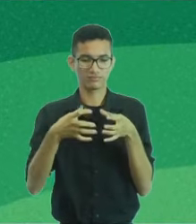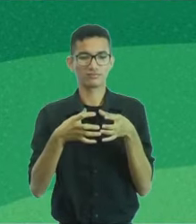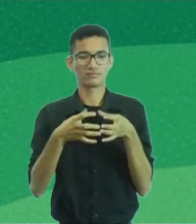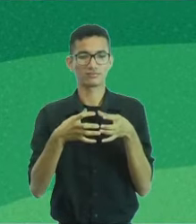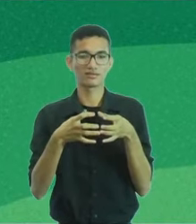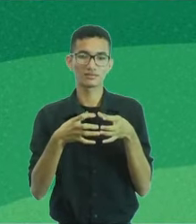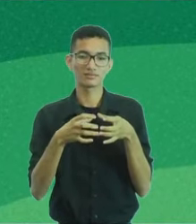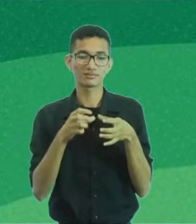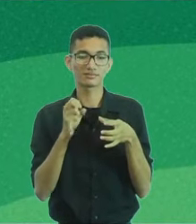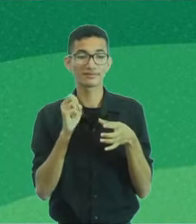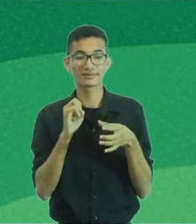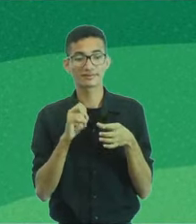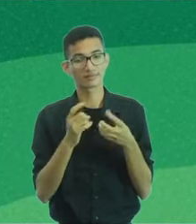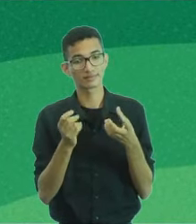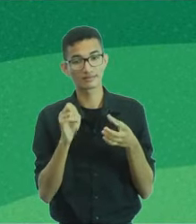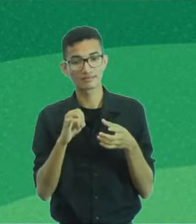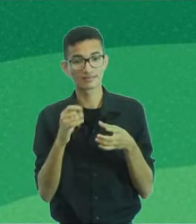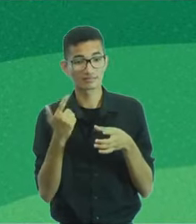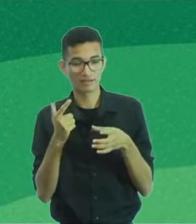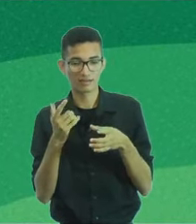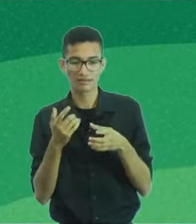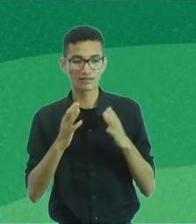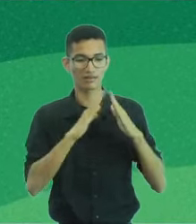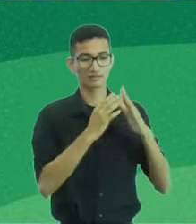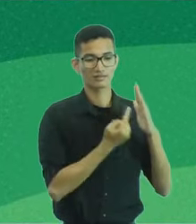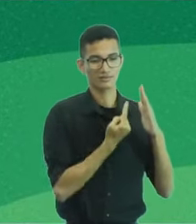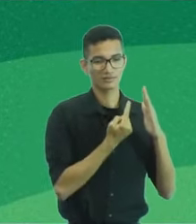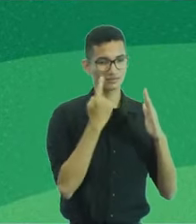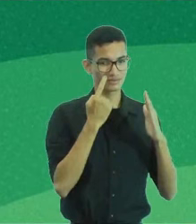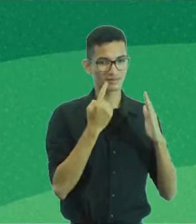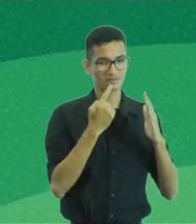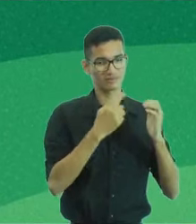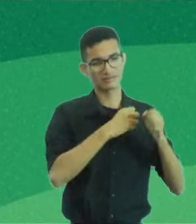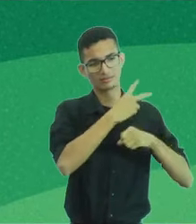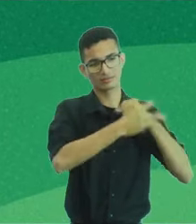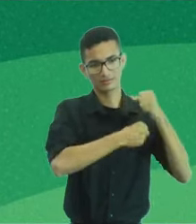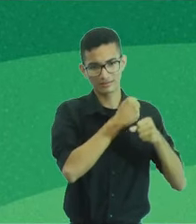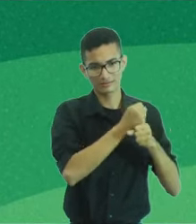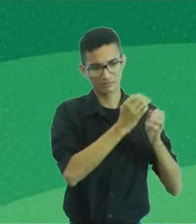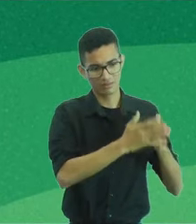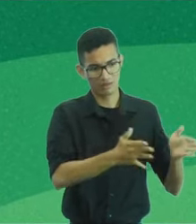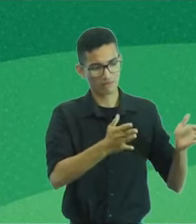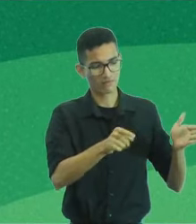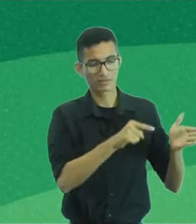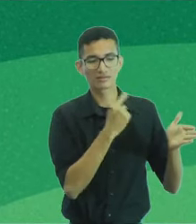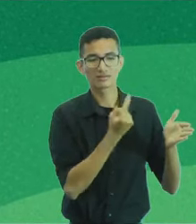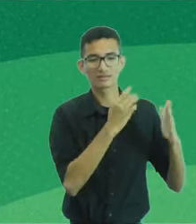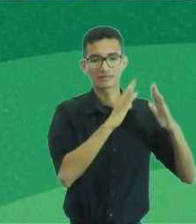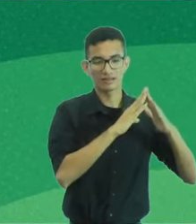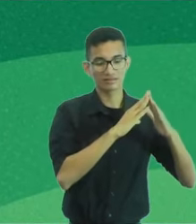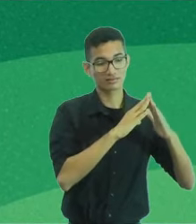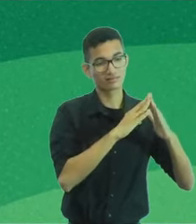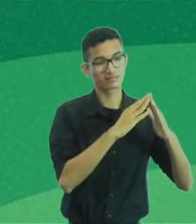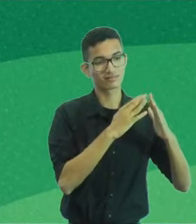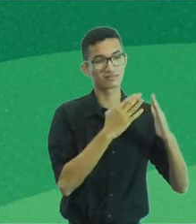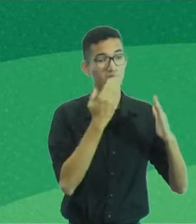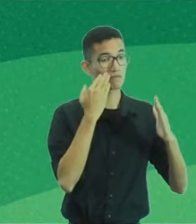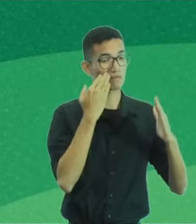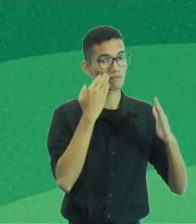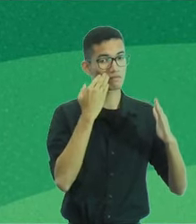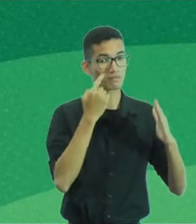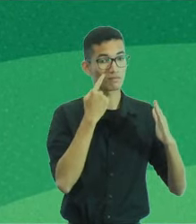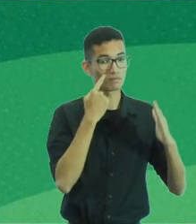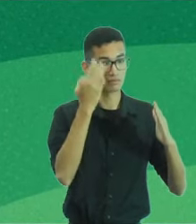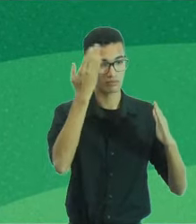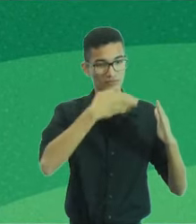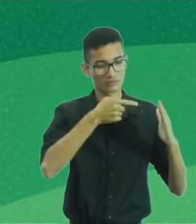em casa triste e esse período grande que passamos mostrou que o grupo a